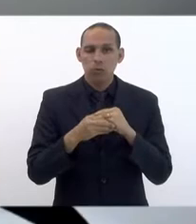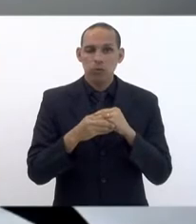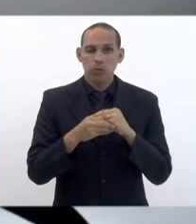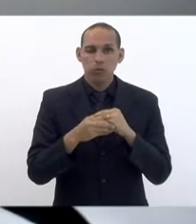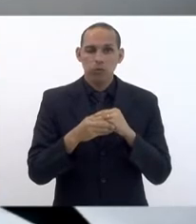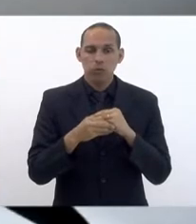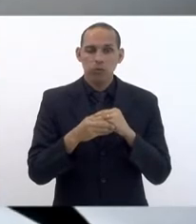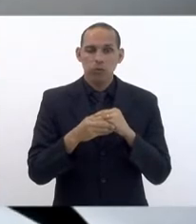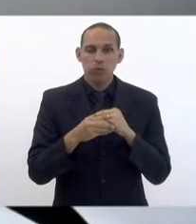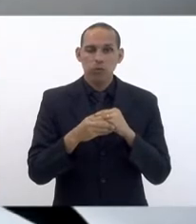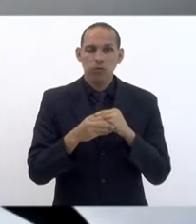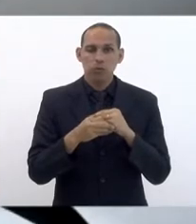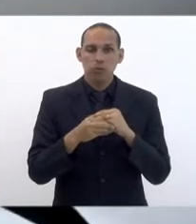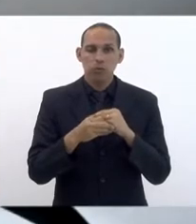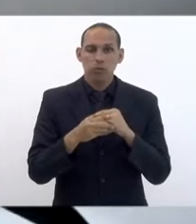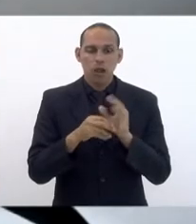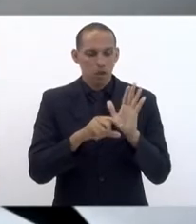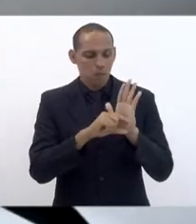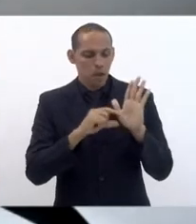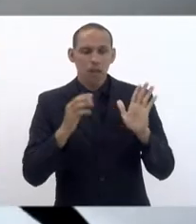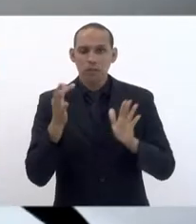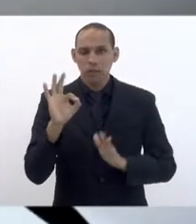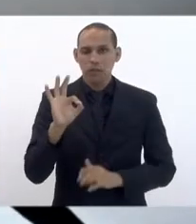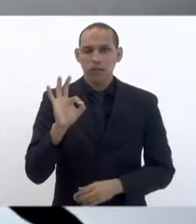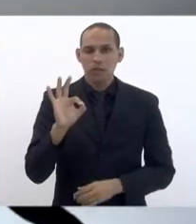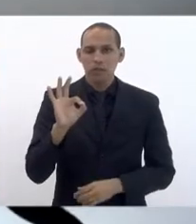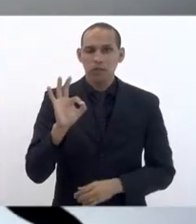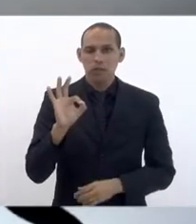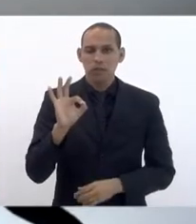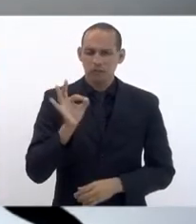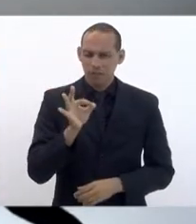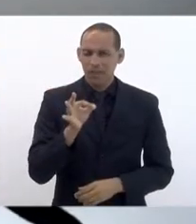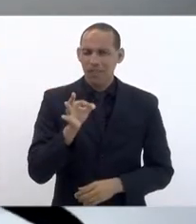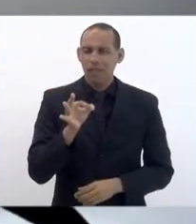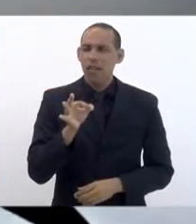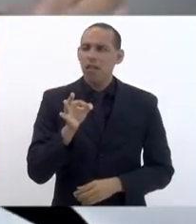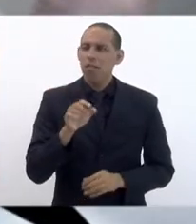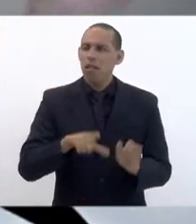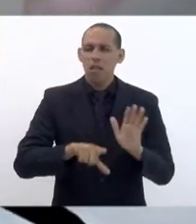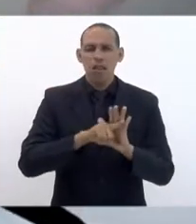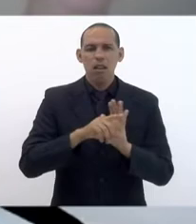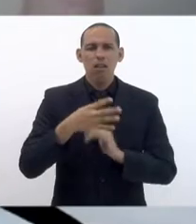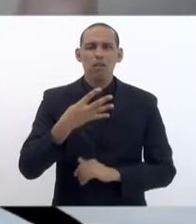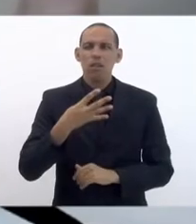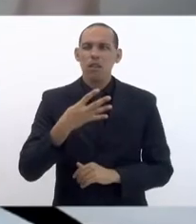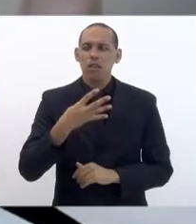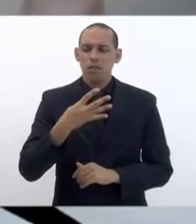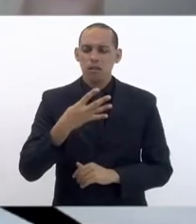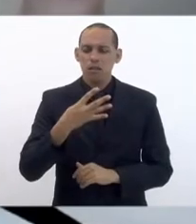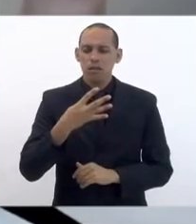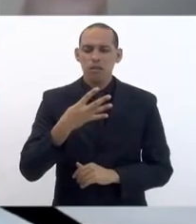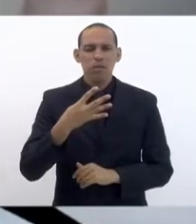incluir um parágrafo 10, né, na lei